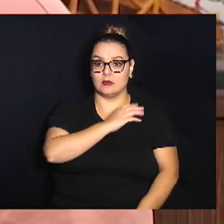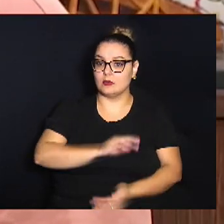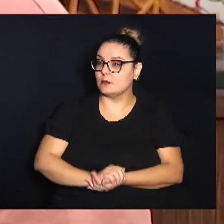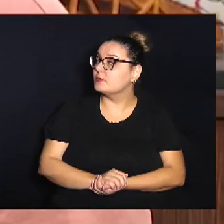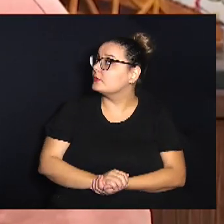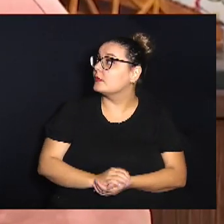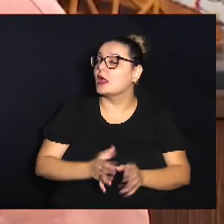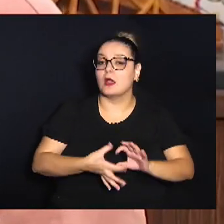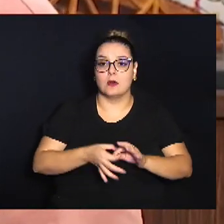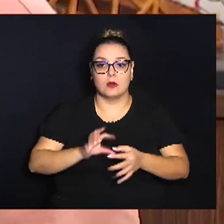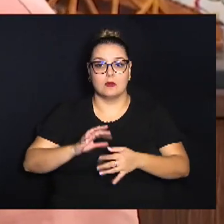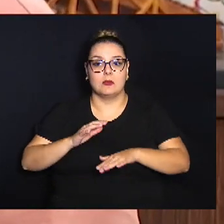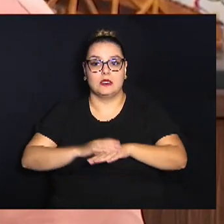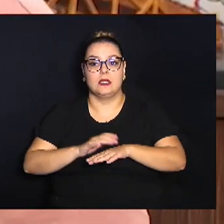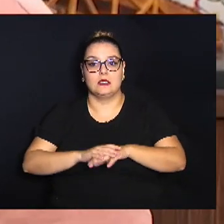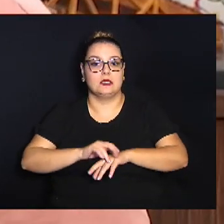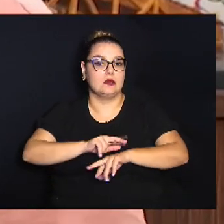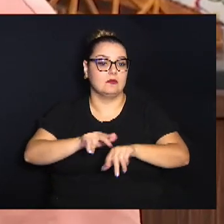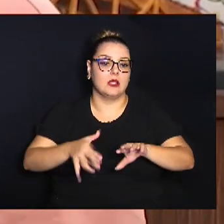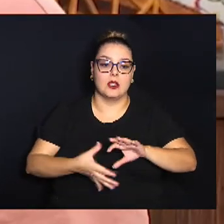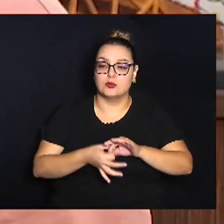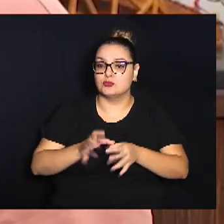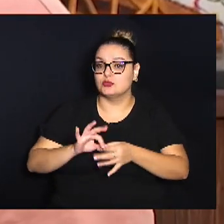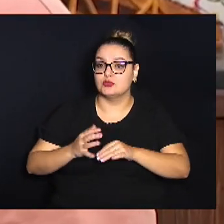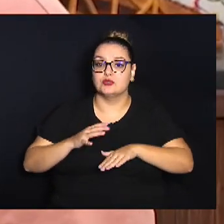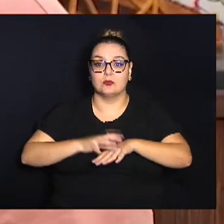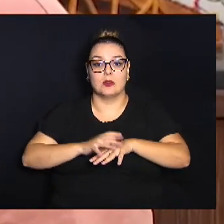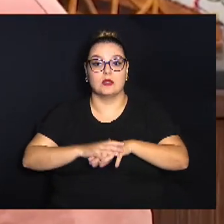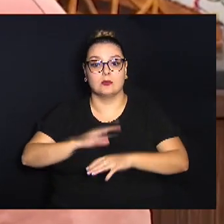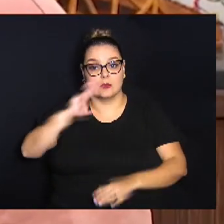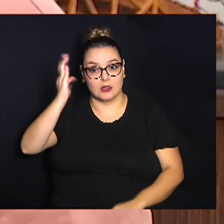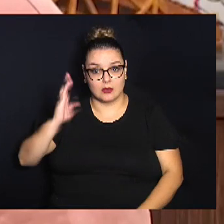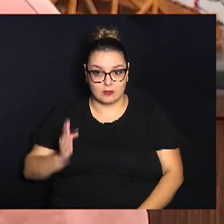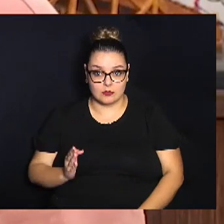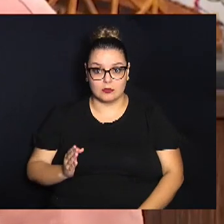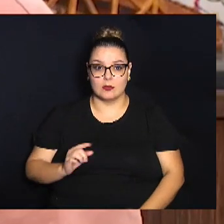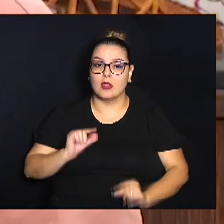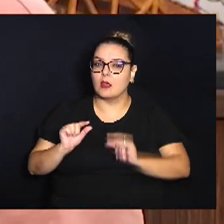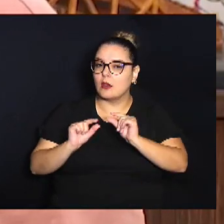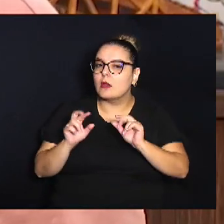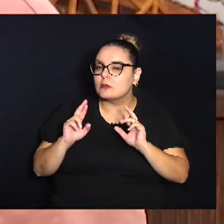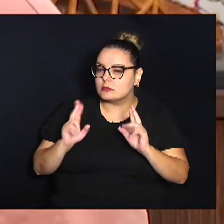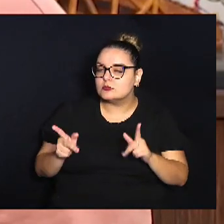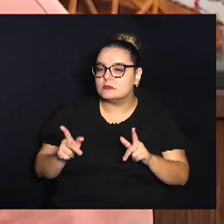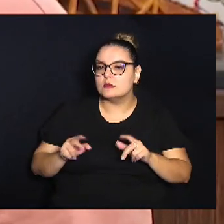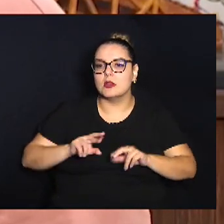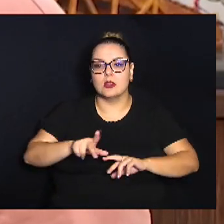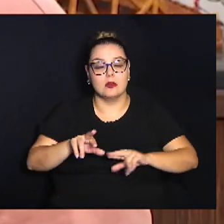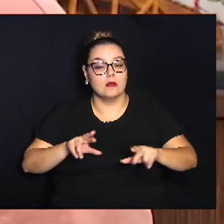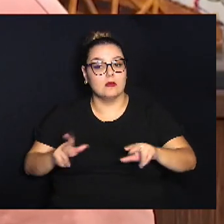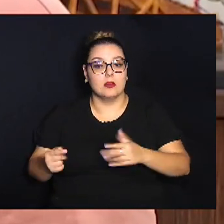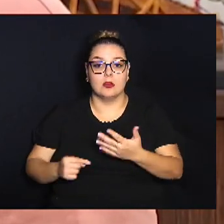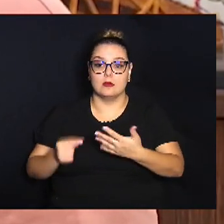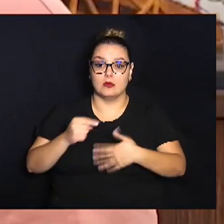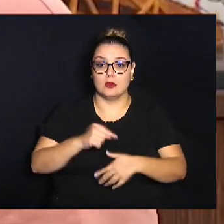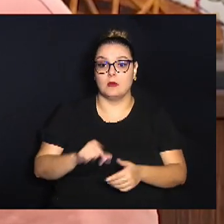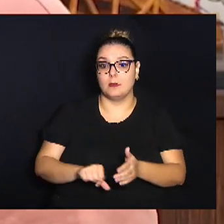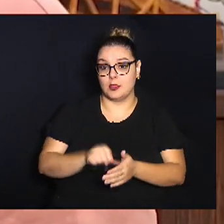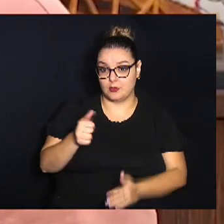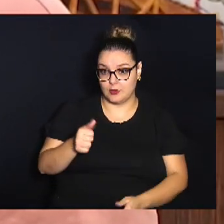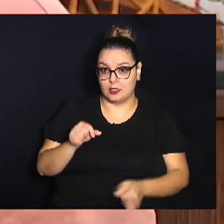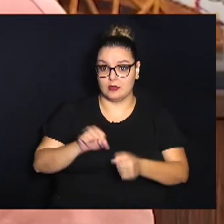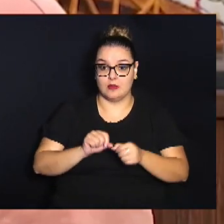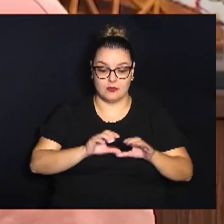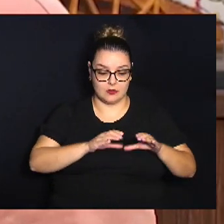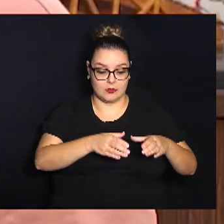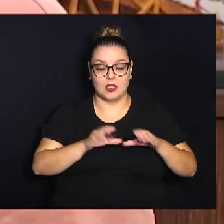de Matemática, tem muitas Olimpíadas de Matemática no Brasil, é uma Olimpíada um pouco diferente em diversos aspectos. Primeiro, ela é feita em